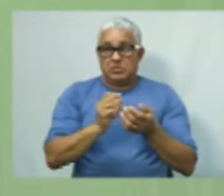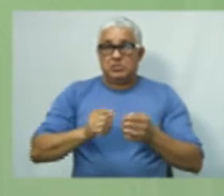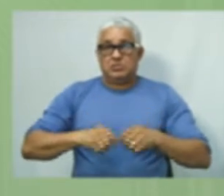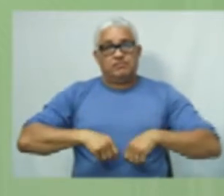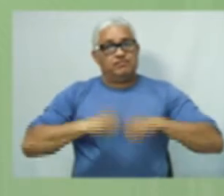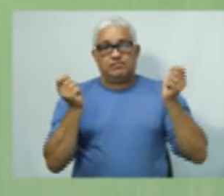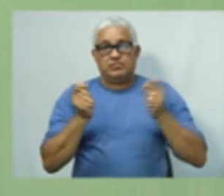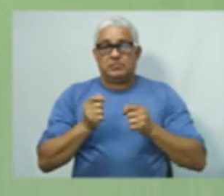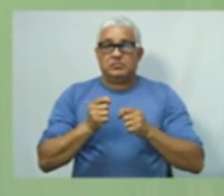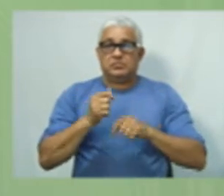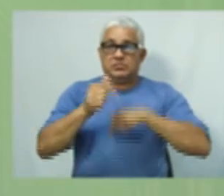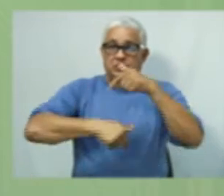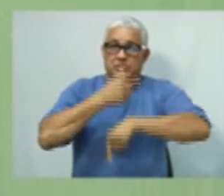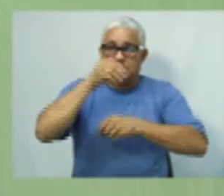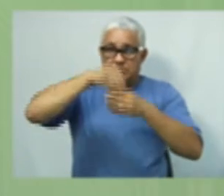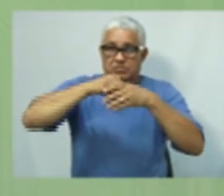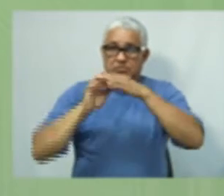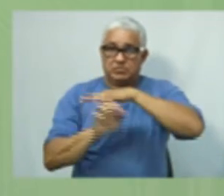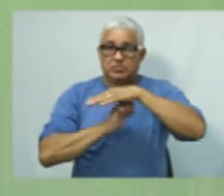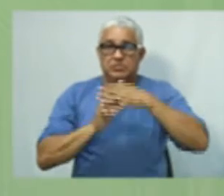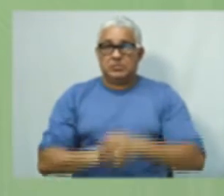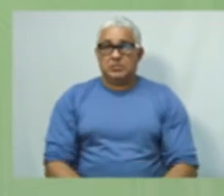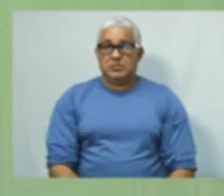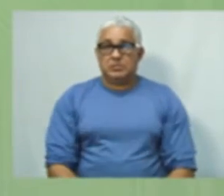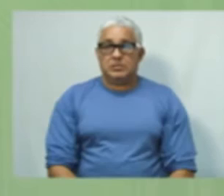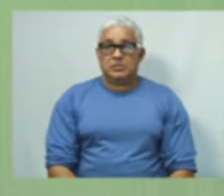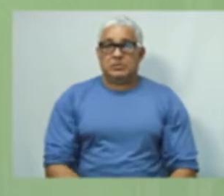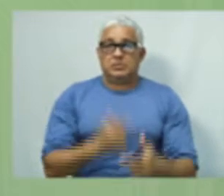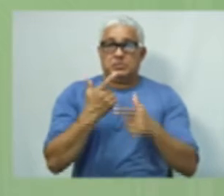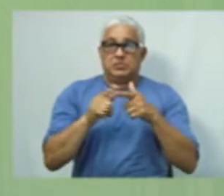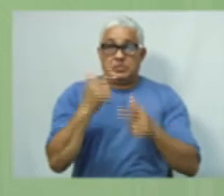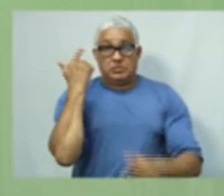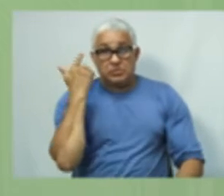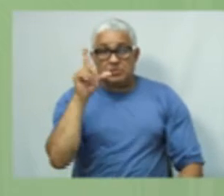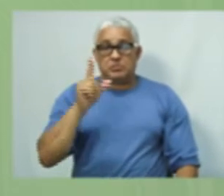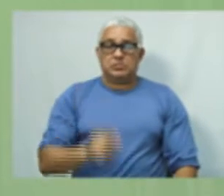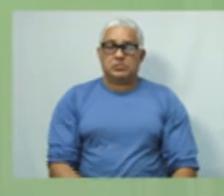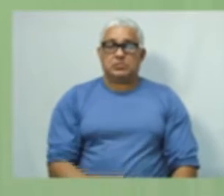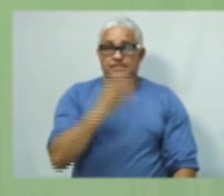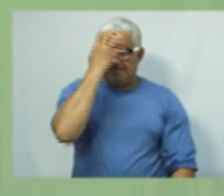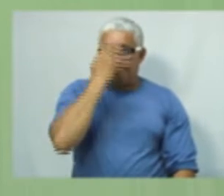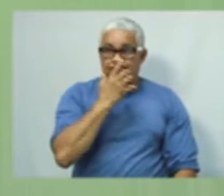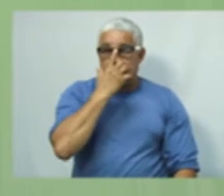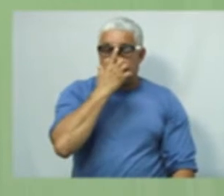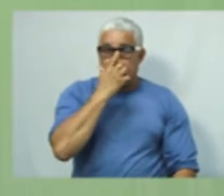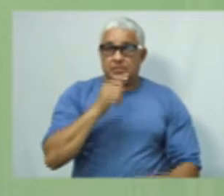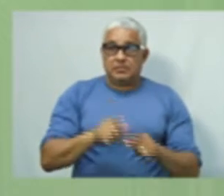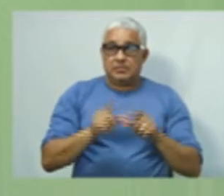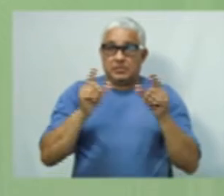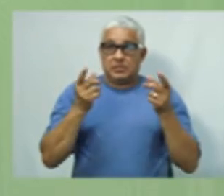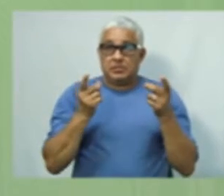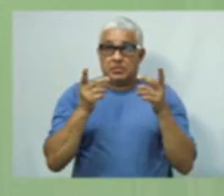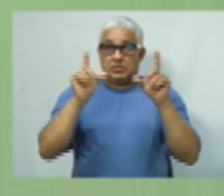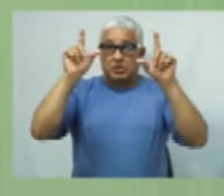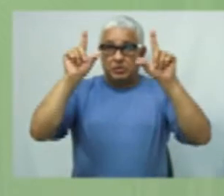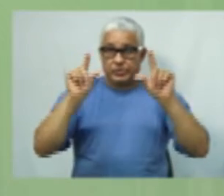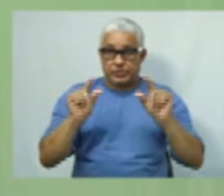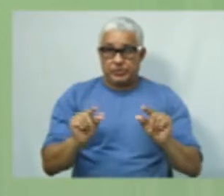o funcionamento normal da empresa. Outro problema sério no capital de giro, redução de vendas, que está ligada